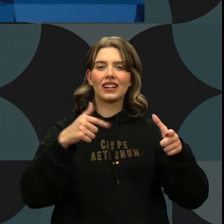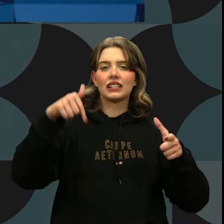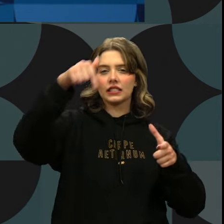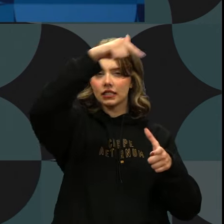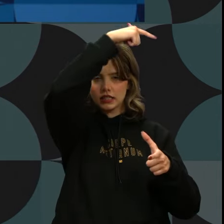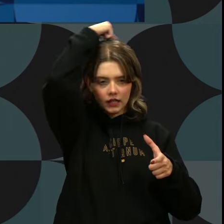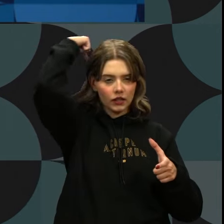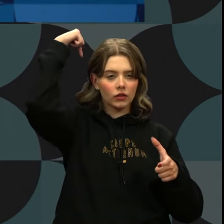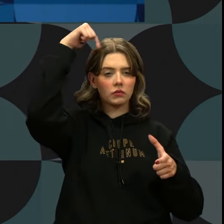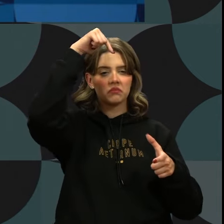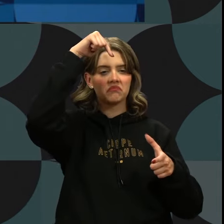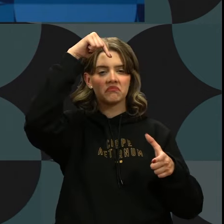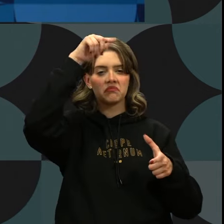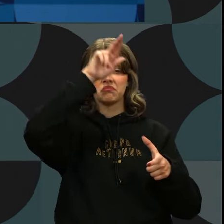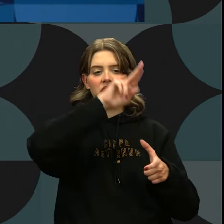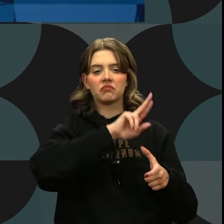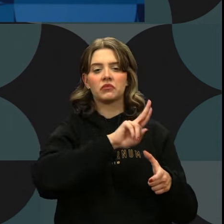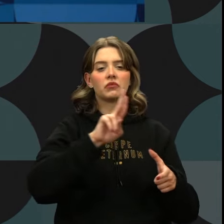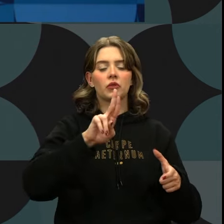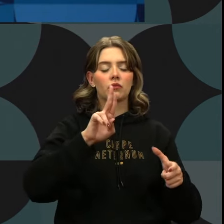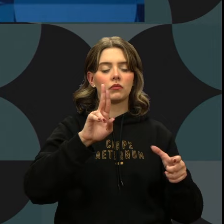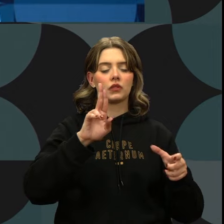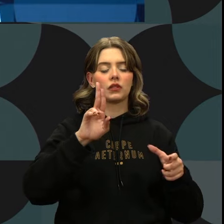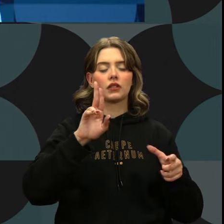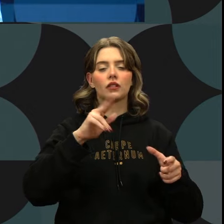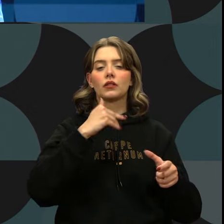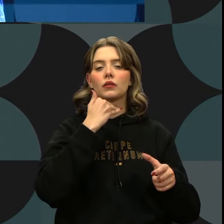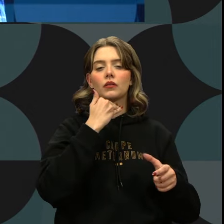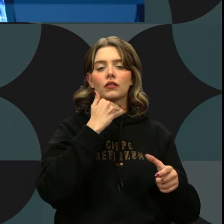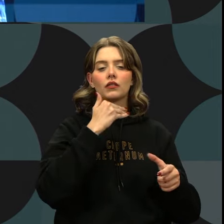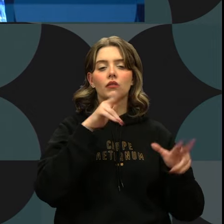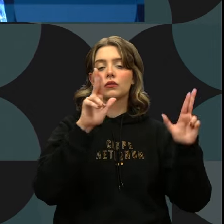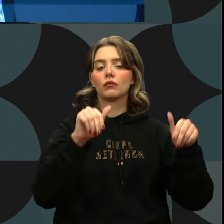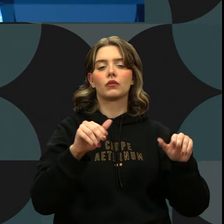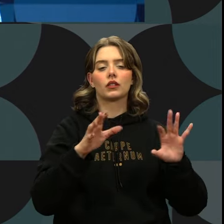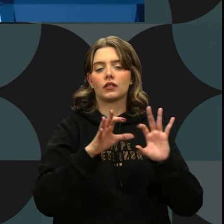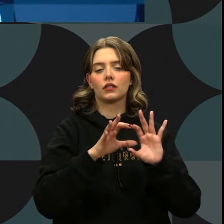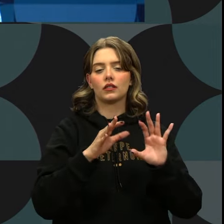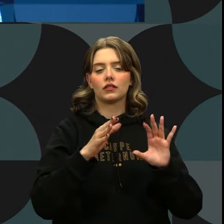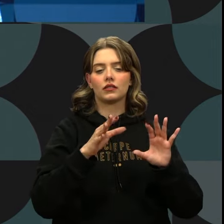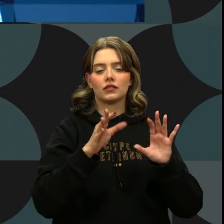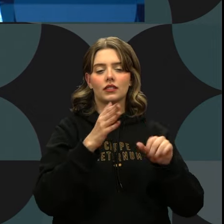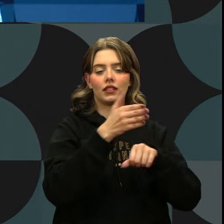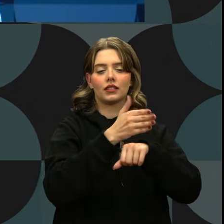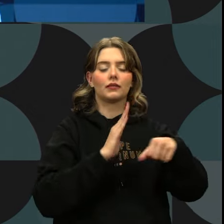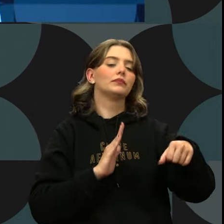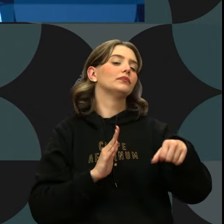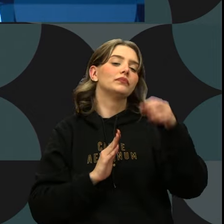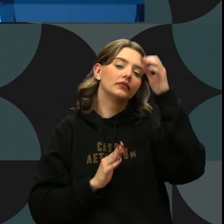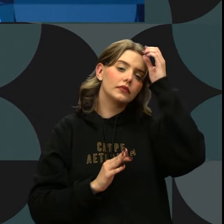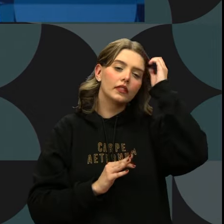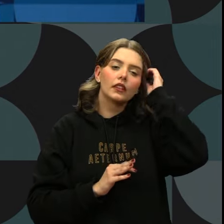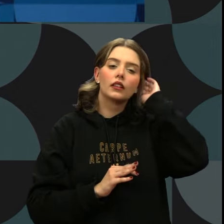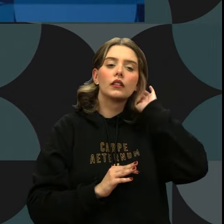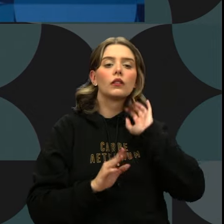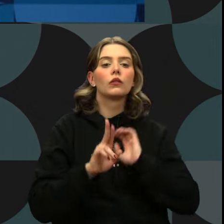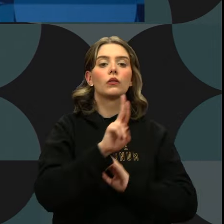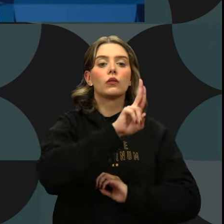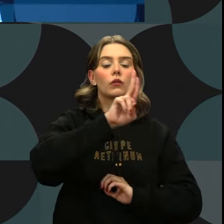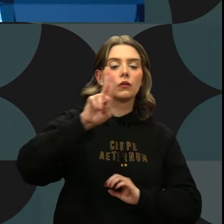e dali jamais sairá. Gravarei sobre ele o nome do meu Deus, o nome da cidade do meu Deus,